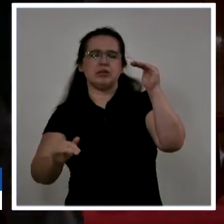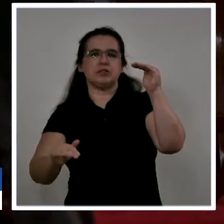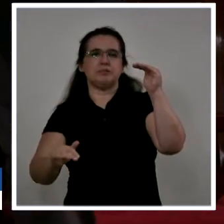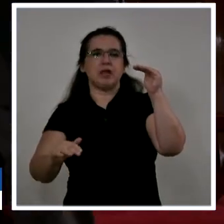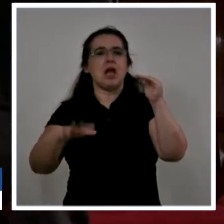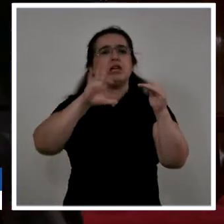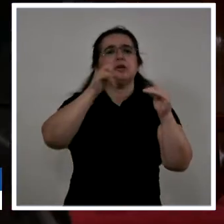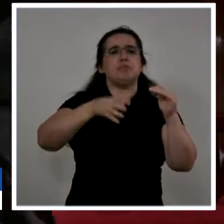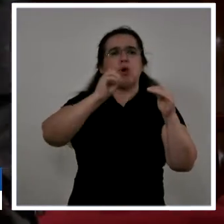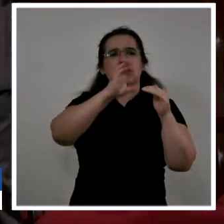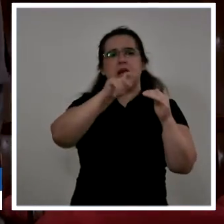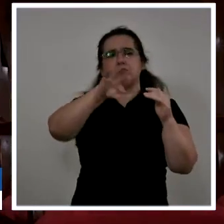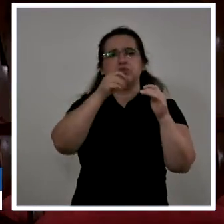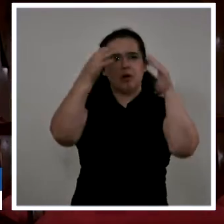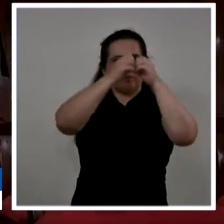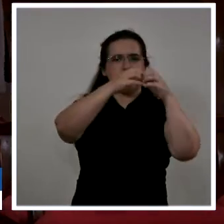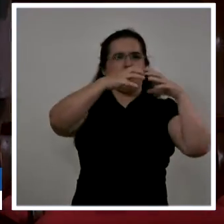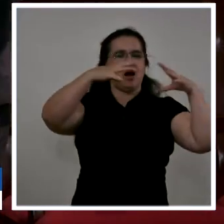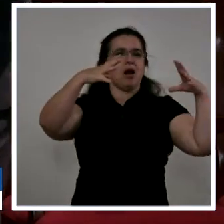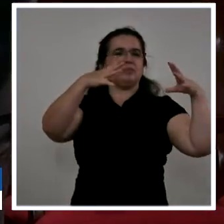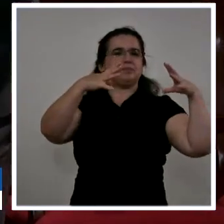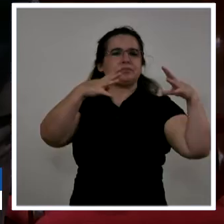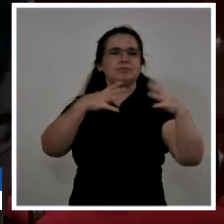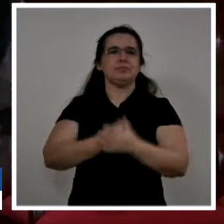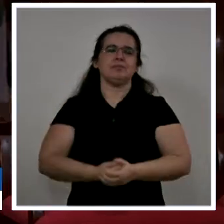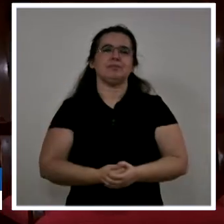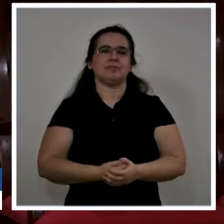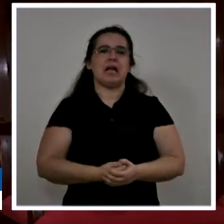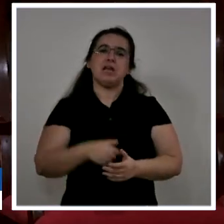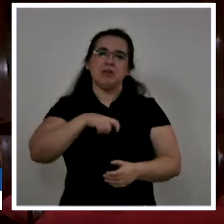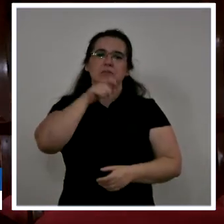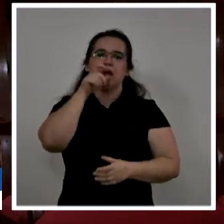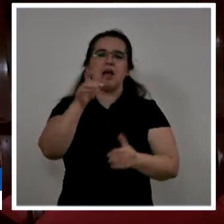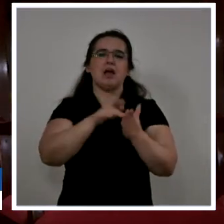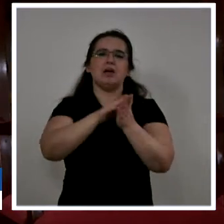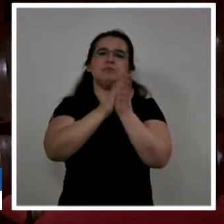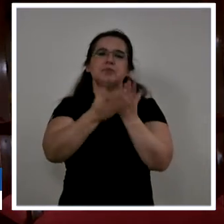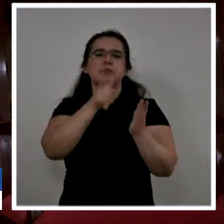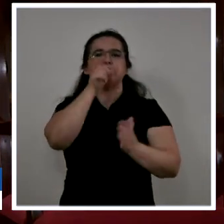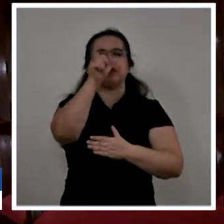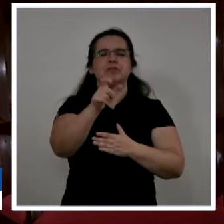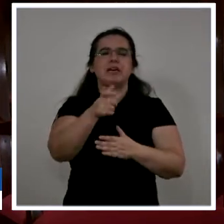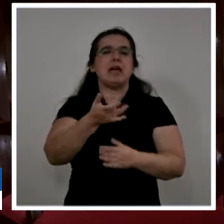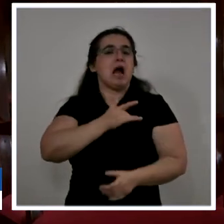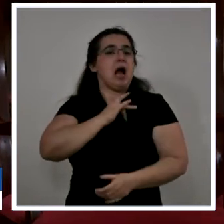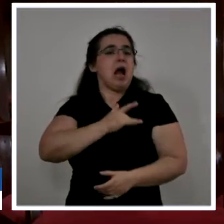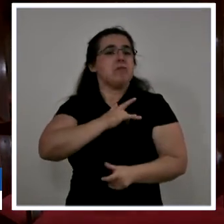seus hipocampos. The Bible has a word for that. A Bíblia tem uma palavra para isso. Just love your neighbor. Ama o teu